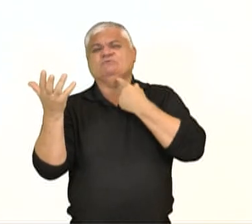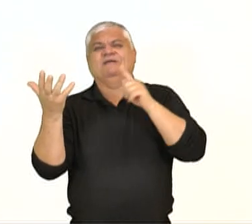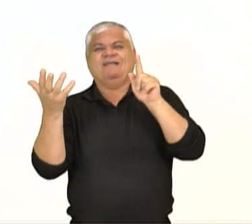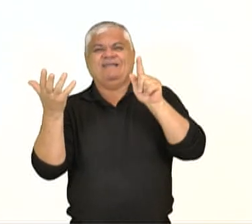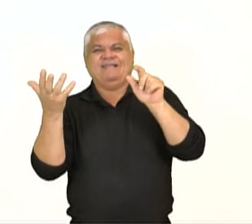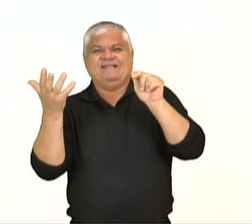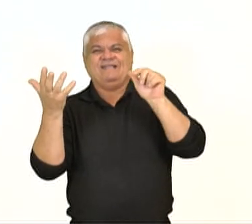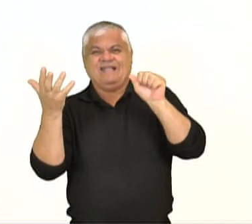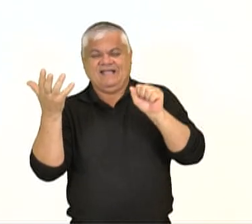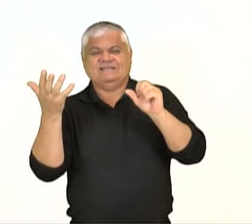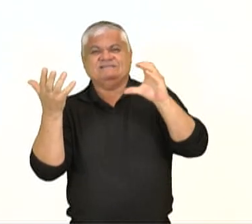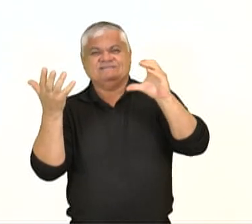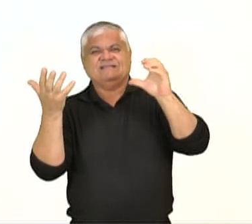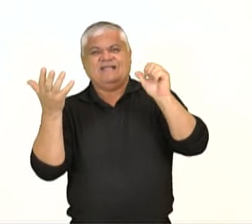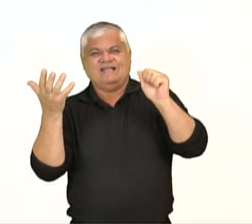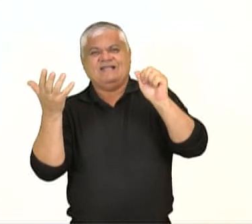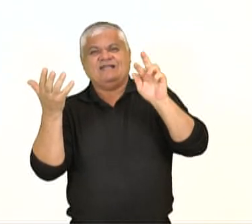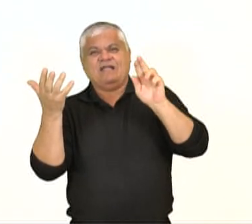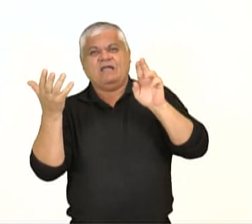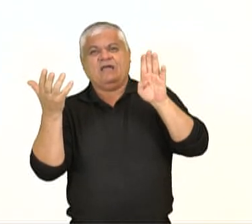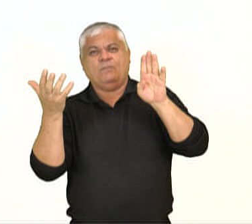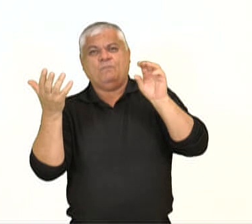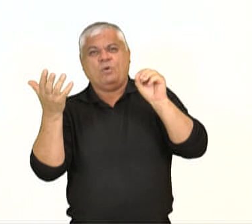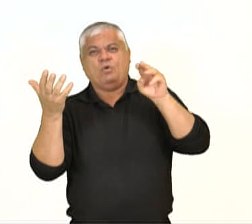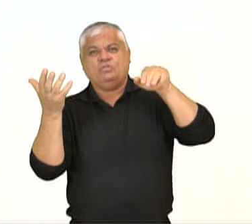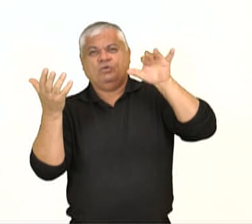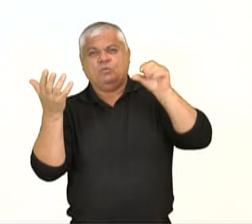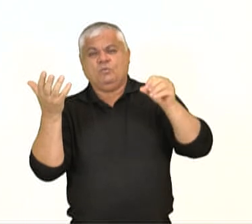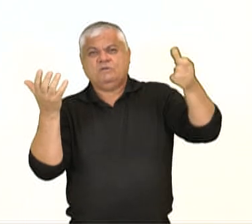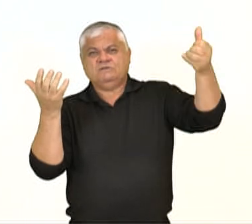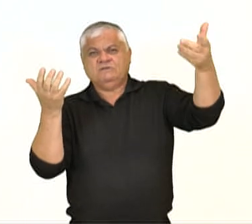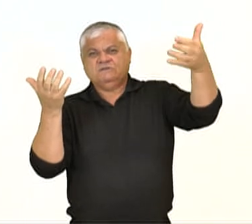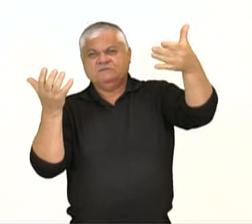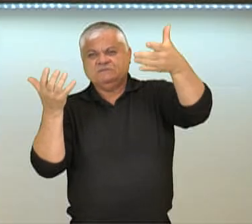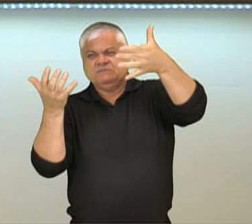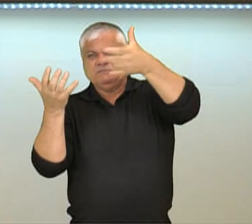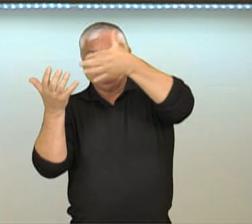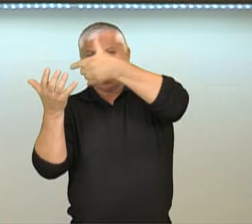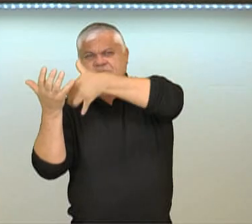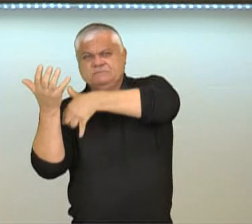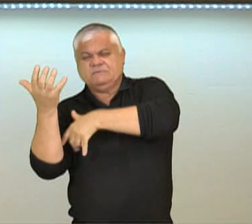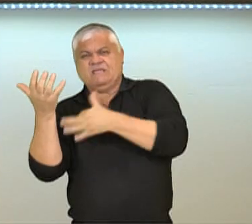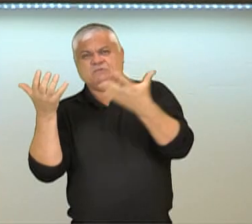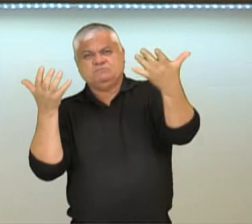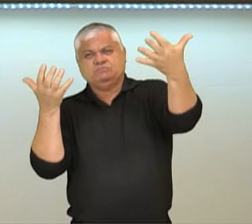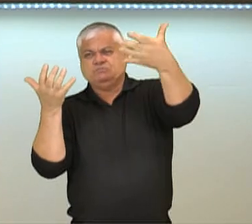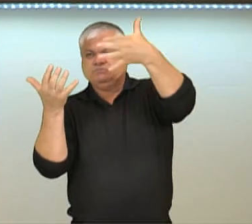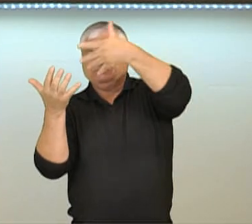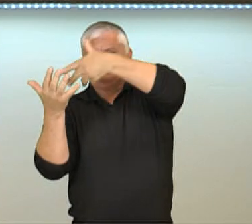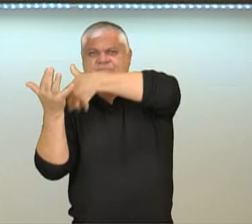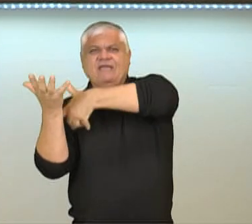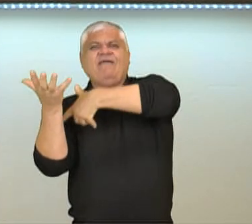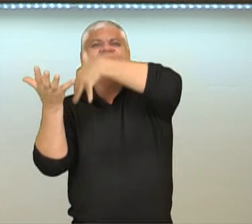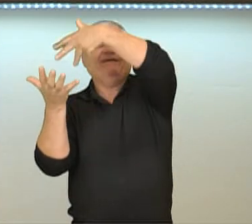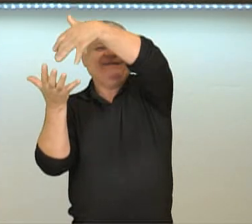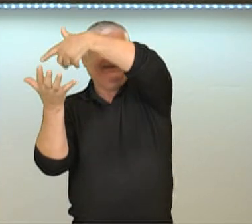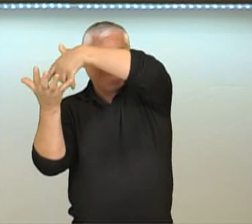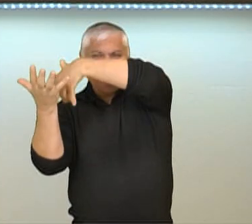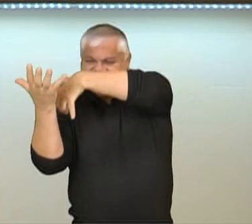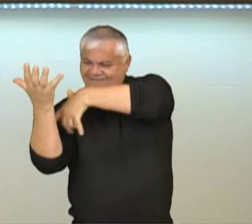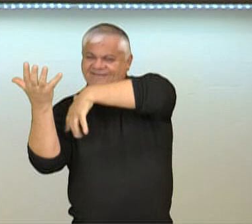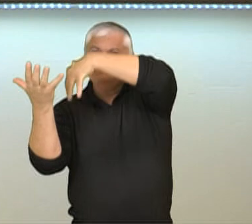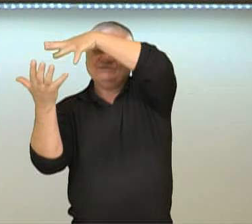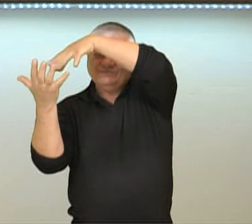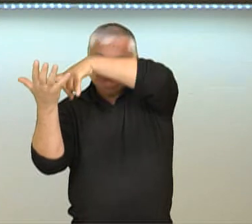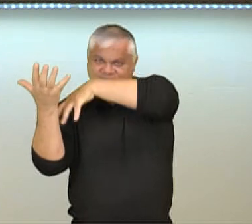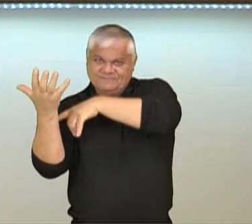intenso, ok? Porque existem caules, outras regiões ali da planta que realizam ali a fotossíntese, mas essa função, ela está concentrada de um